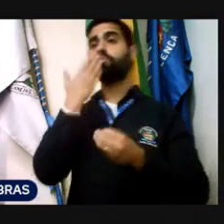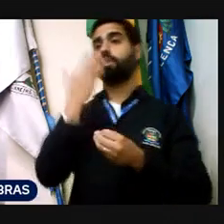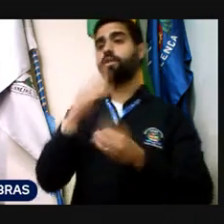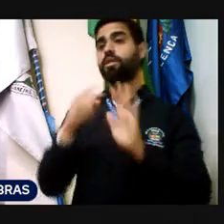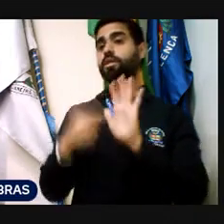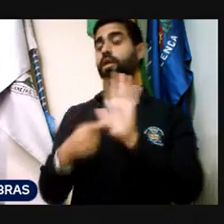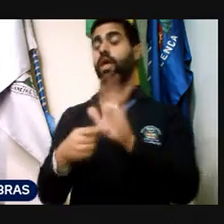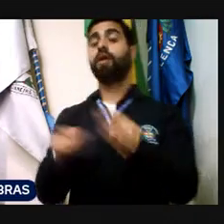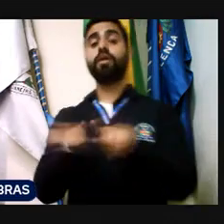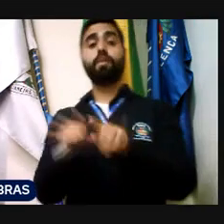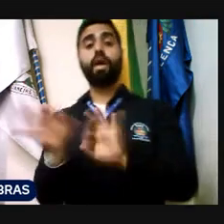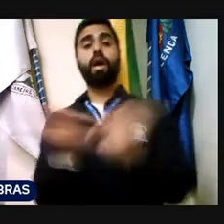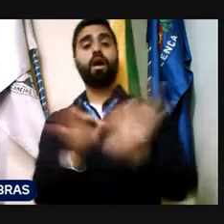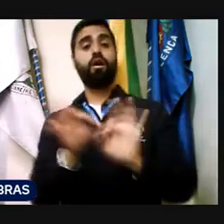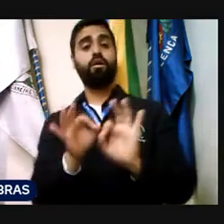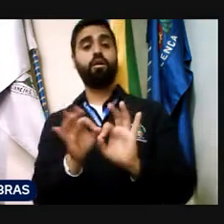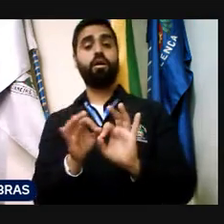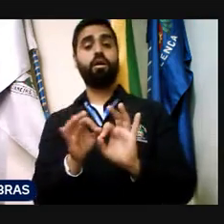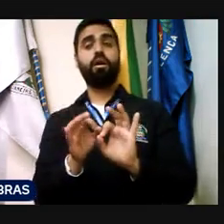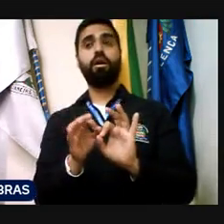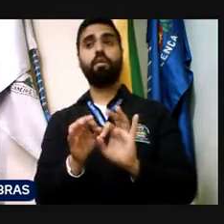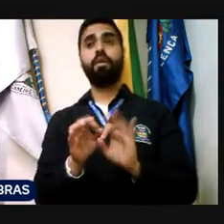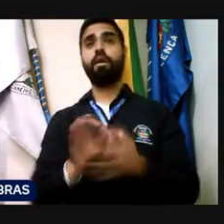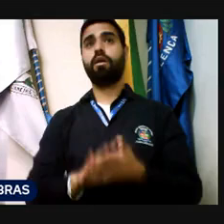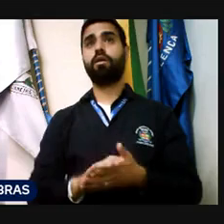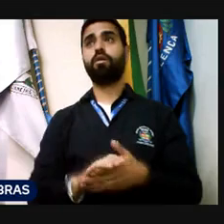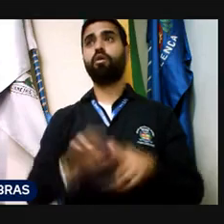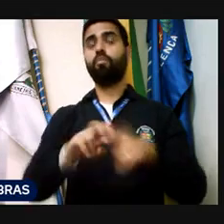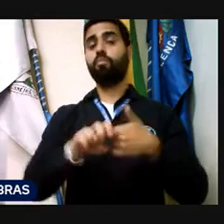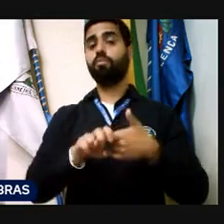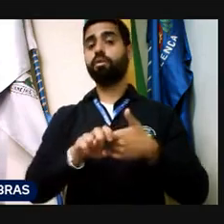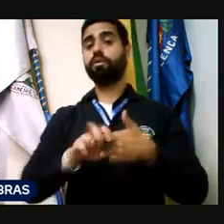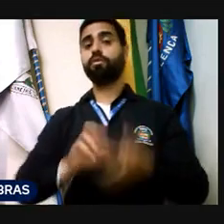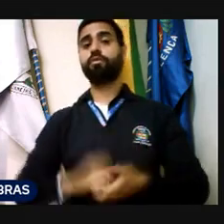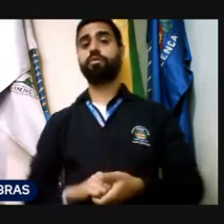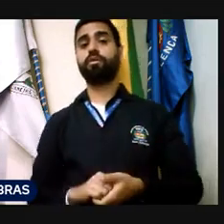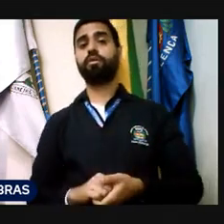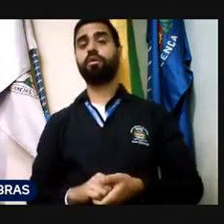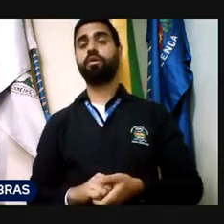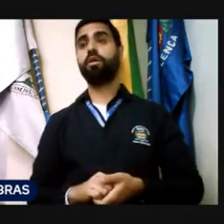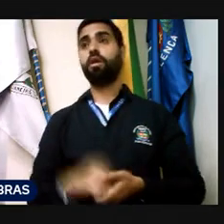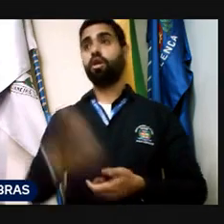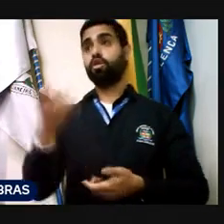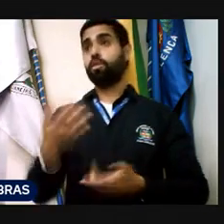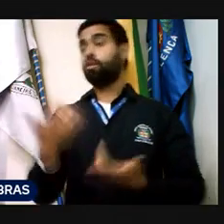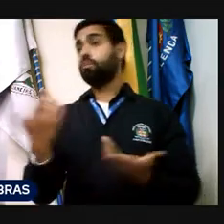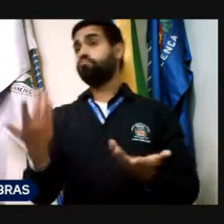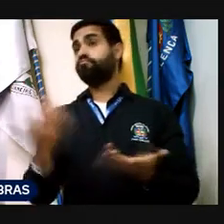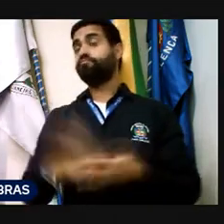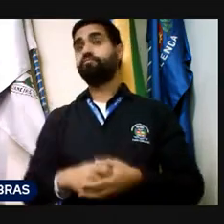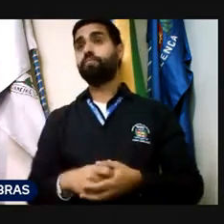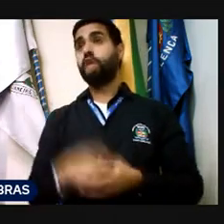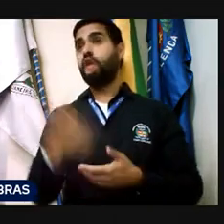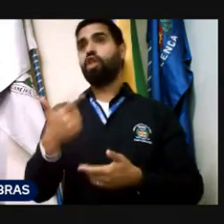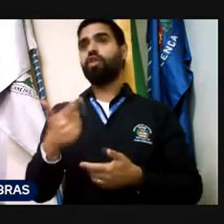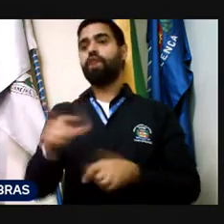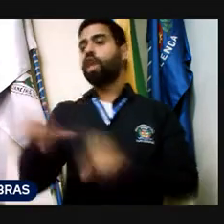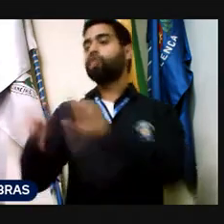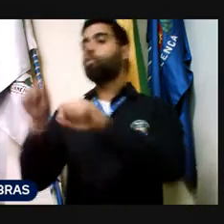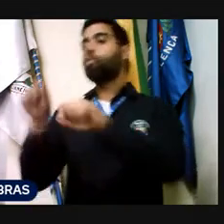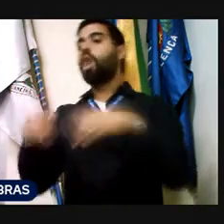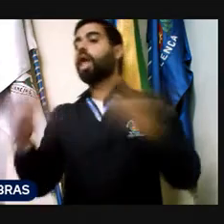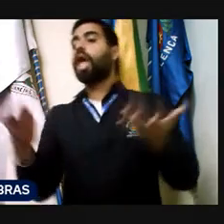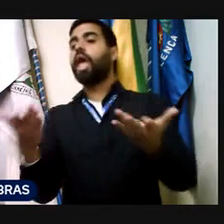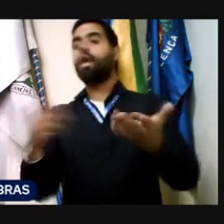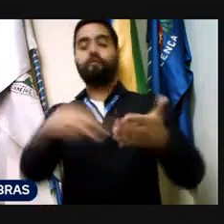e montar o expediente. Portanto, eu deixo claro que não há privilégio para nenhum e